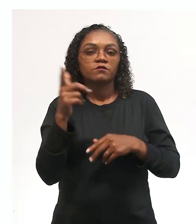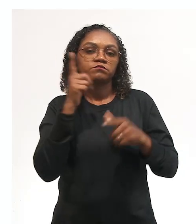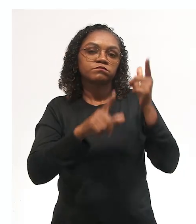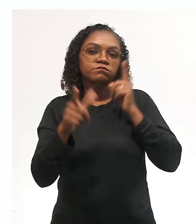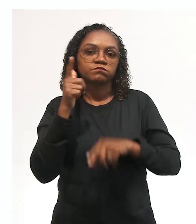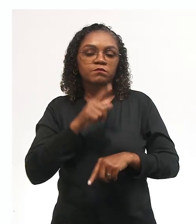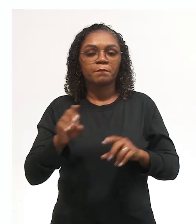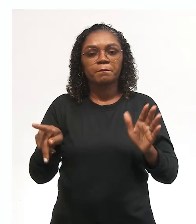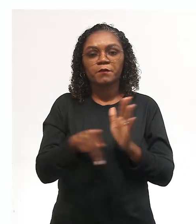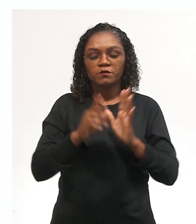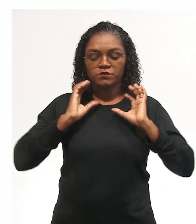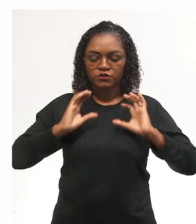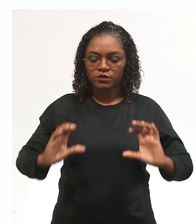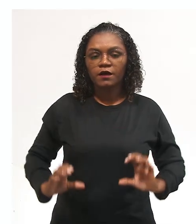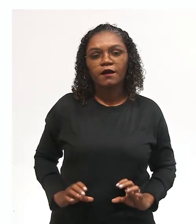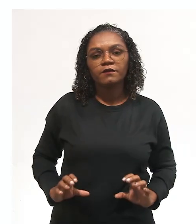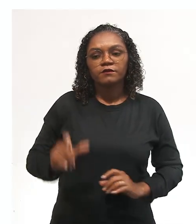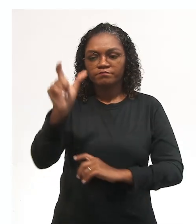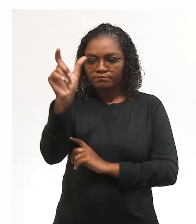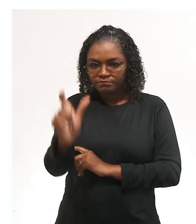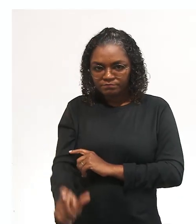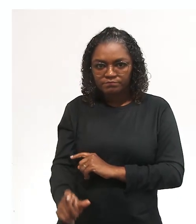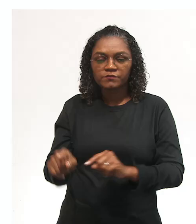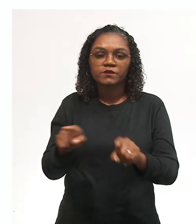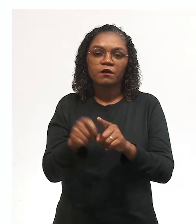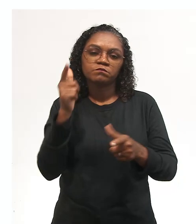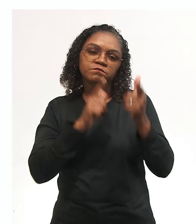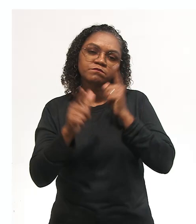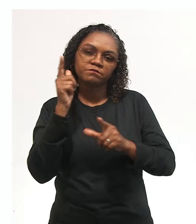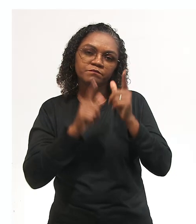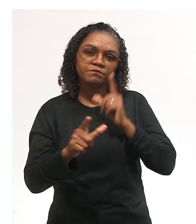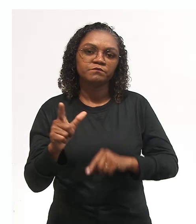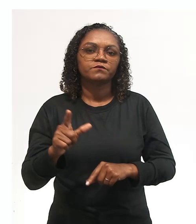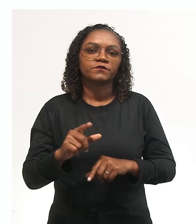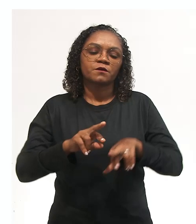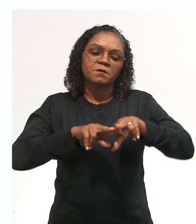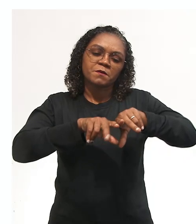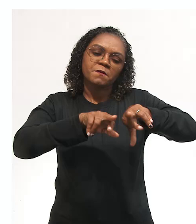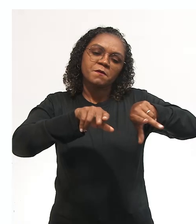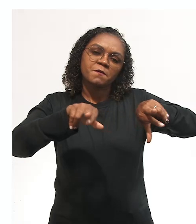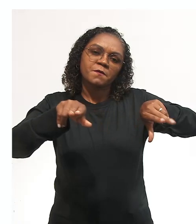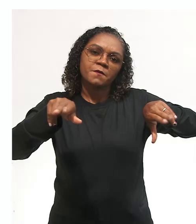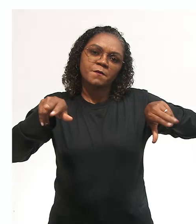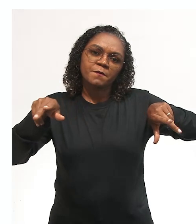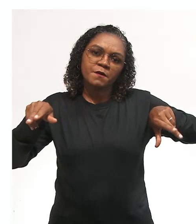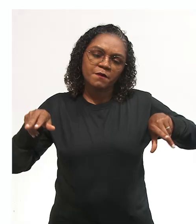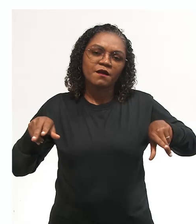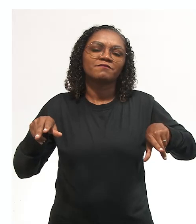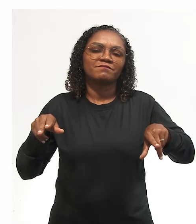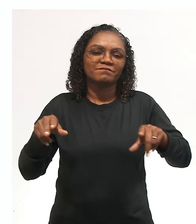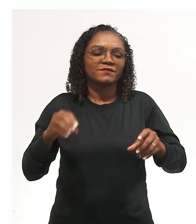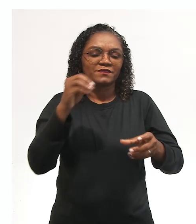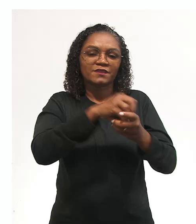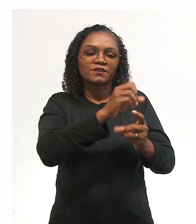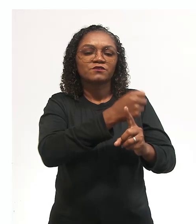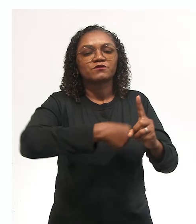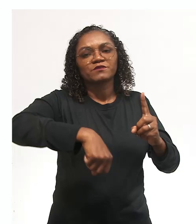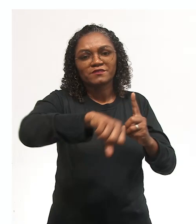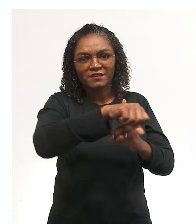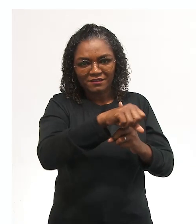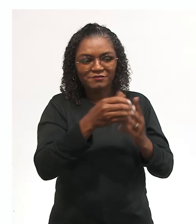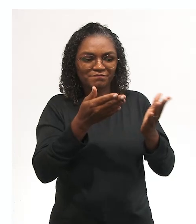que se espera de um cidadão, de um sujeito que dê conta de lidar com as distintas especificidades